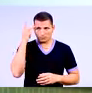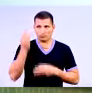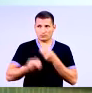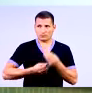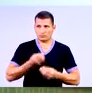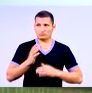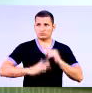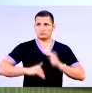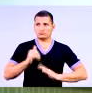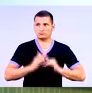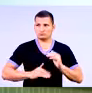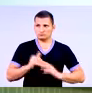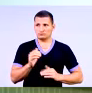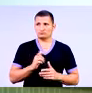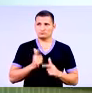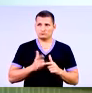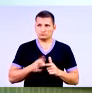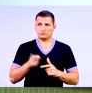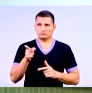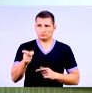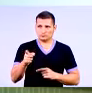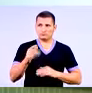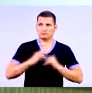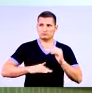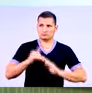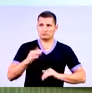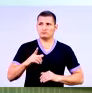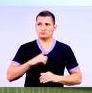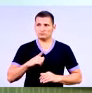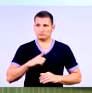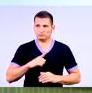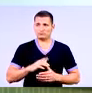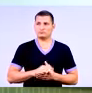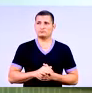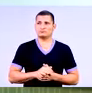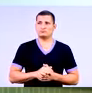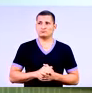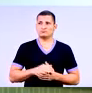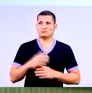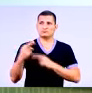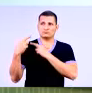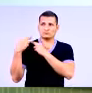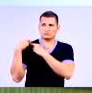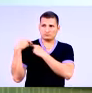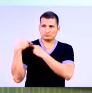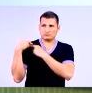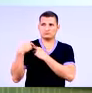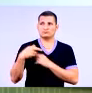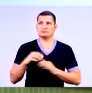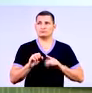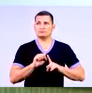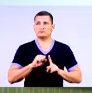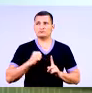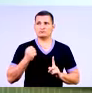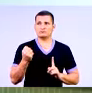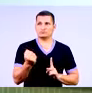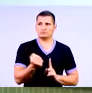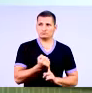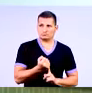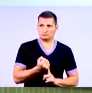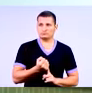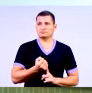profissional, né? Porque enquanto profissional ele tem um compromisso a mais com a sociedade, que é o compromisso de